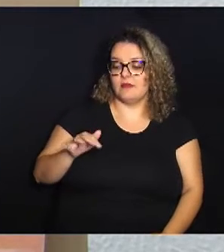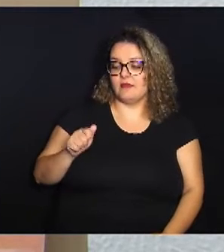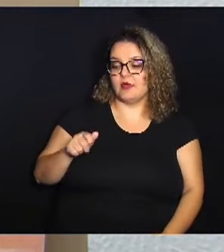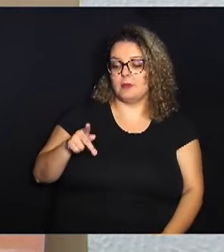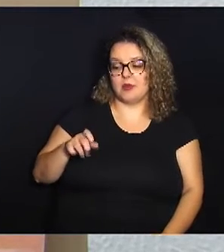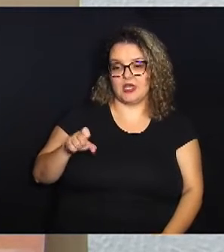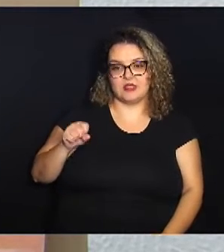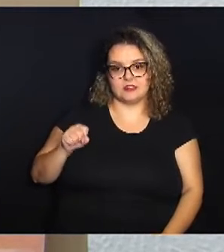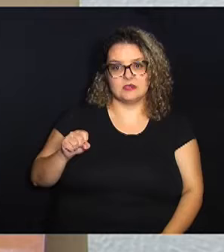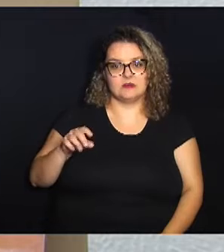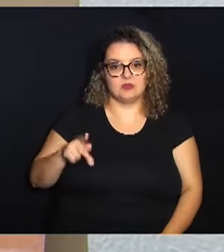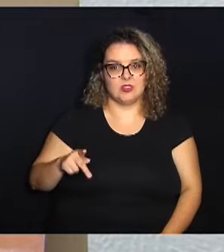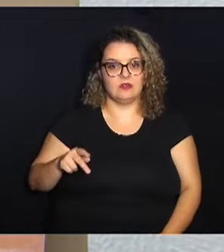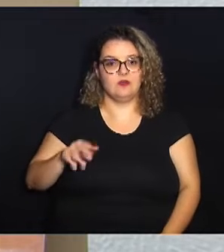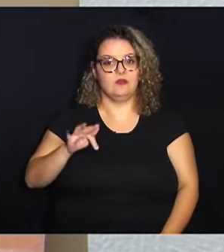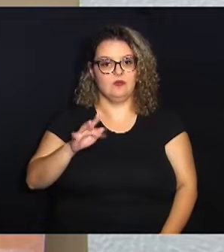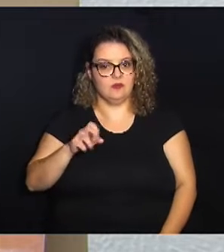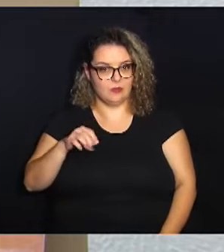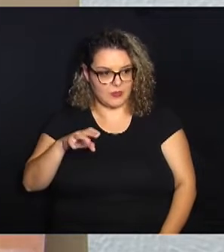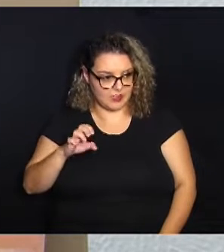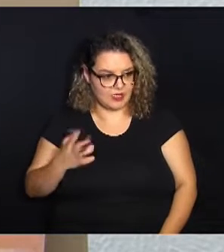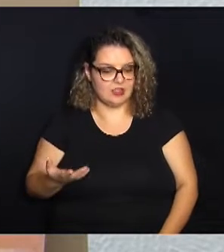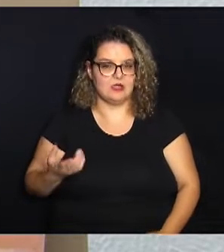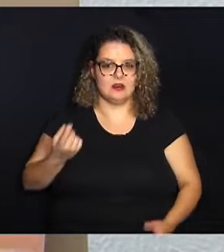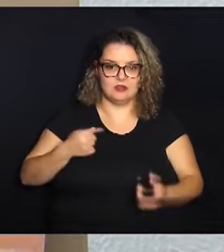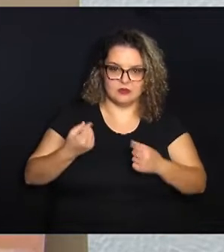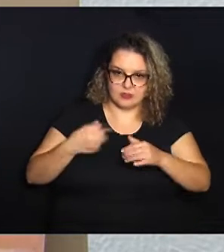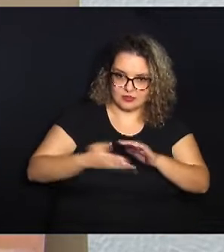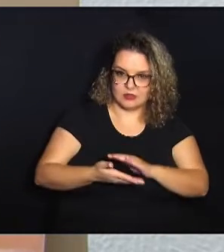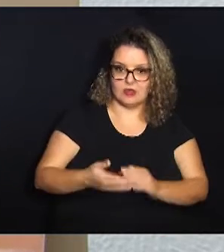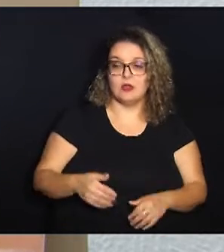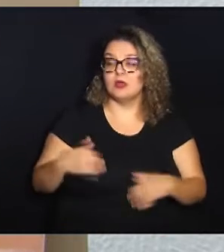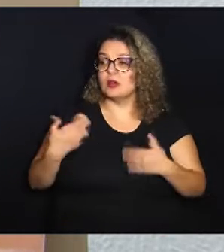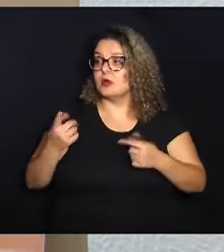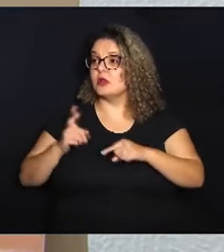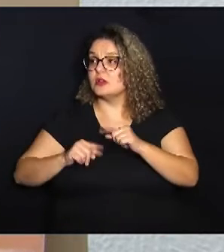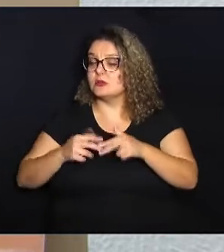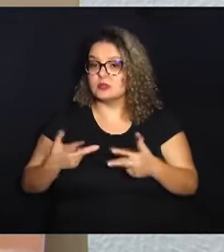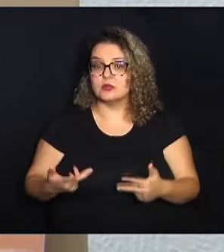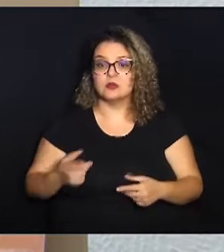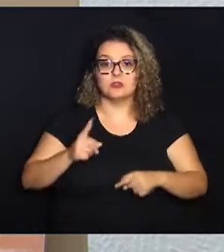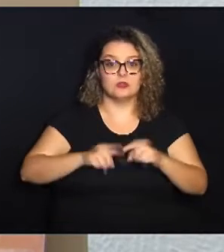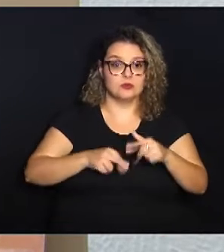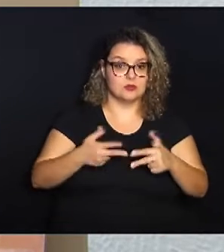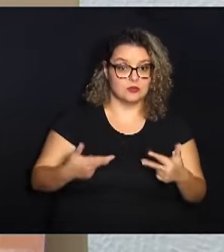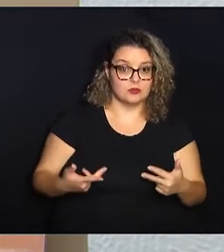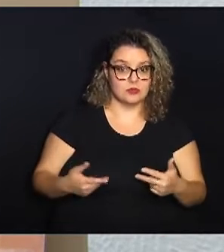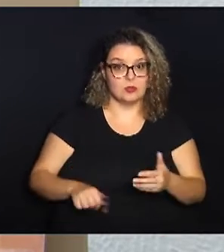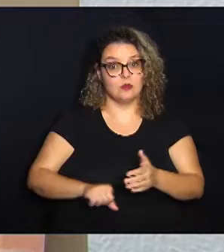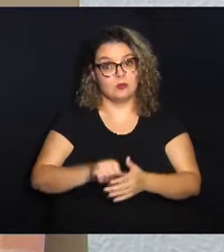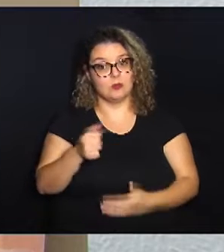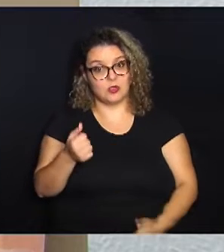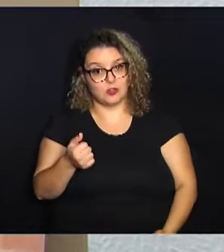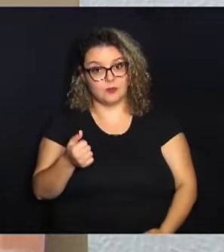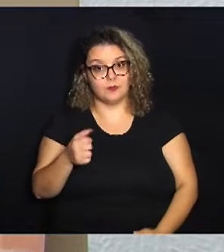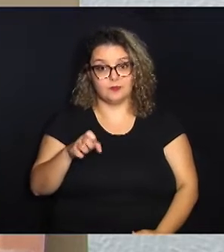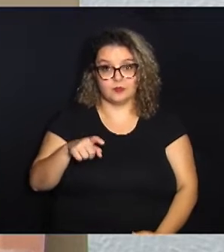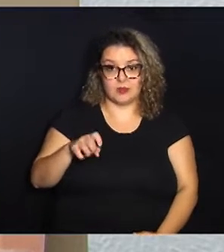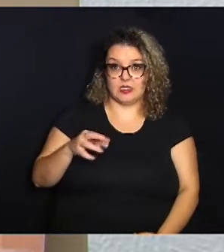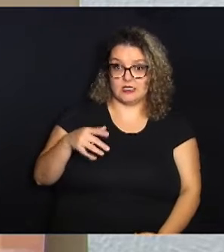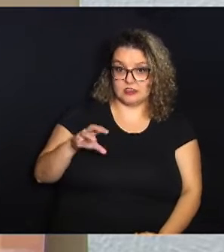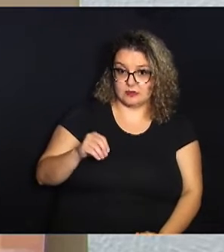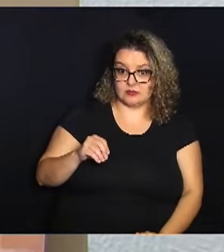conseguimos colocar já 3 produtos no mercado. Quais são esses produtos? Os produtos, o primeiro deles é o extrato da casca